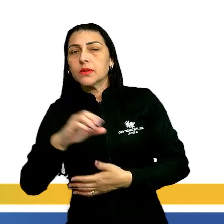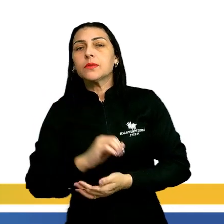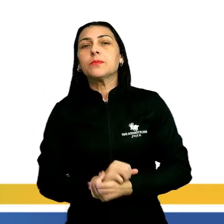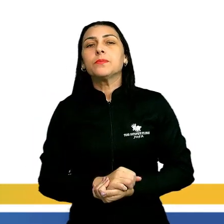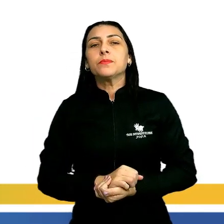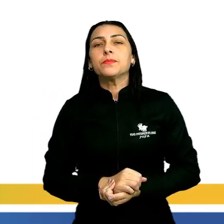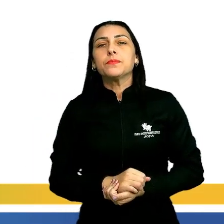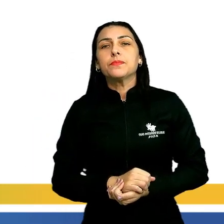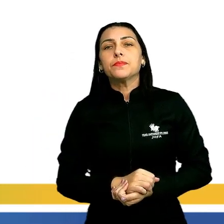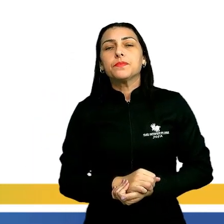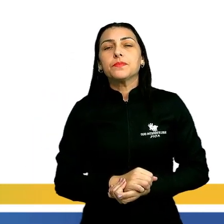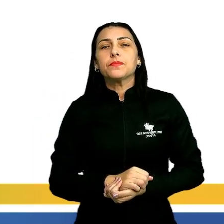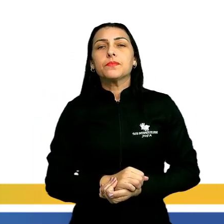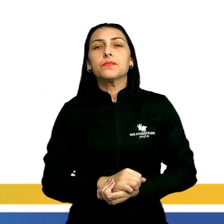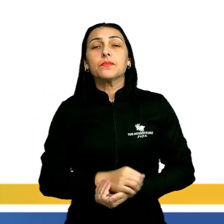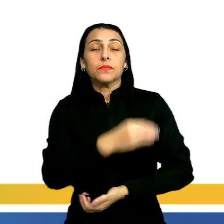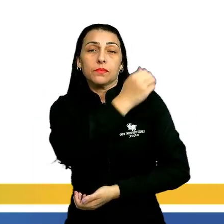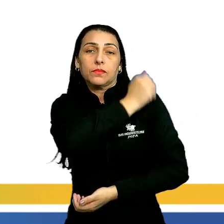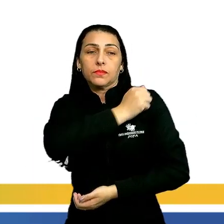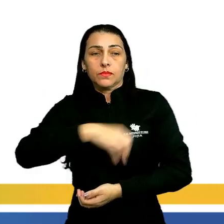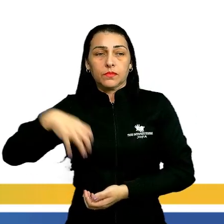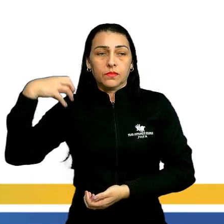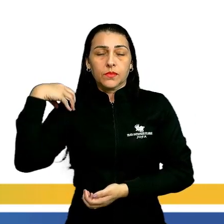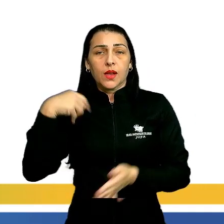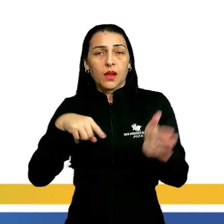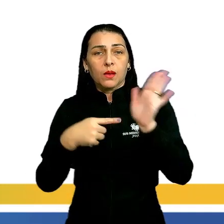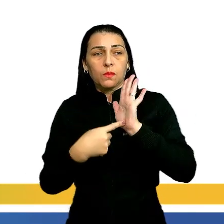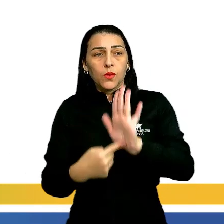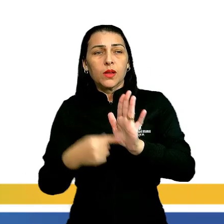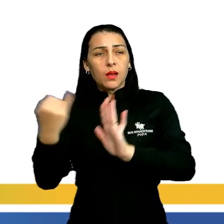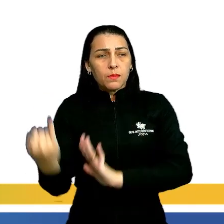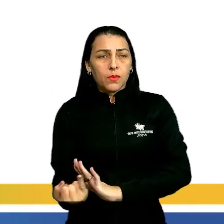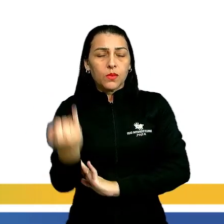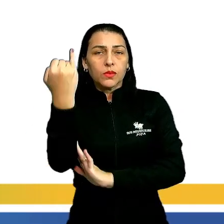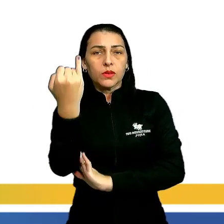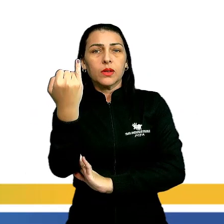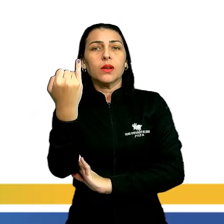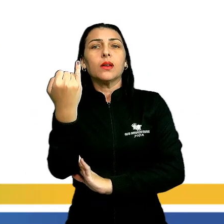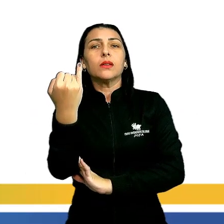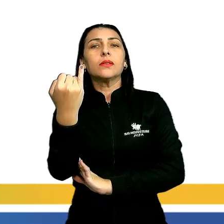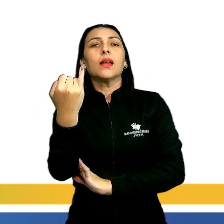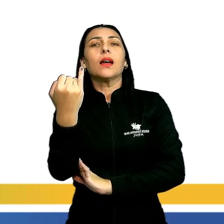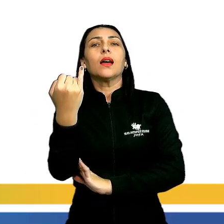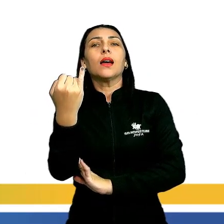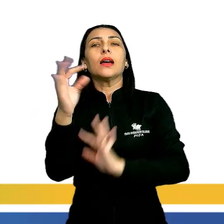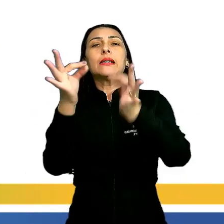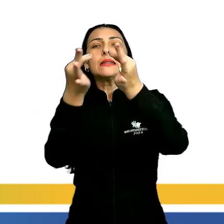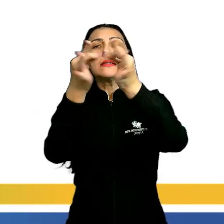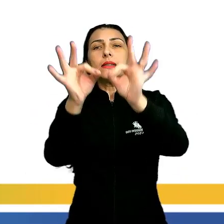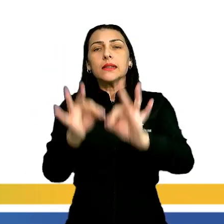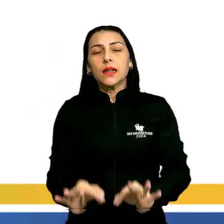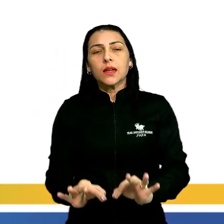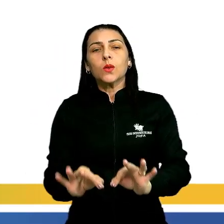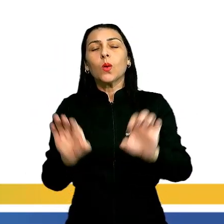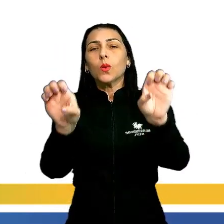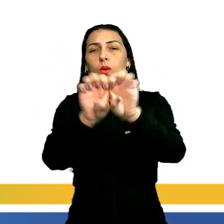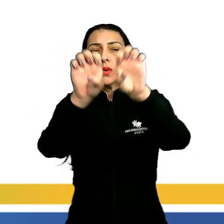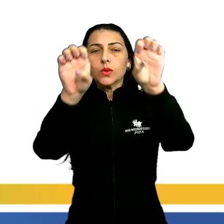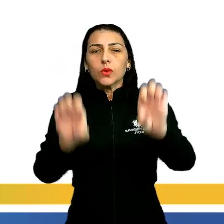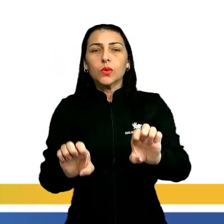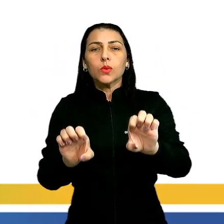ciência. Então, Aristóteles destaca a importância da sintaxe, ou